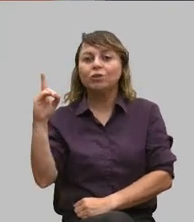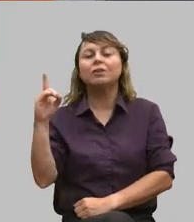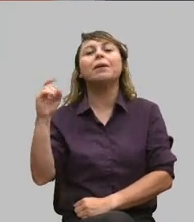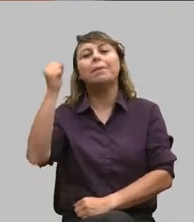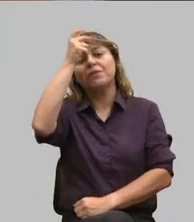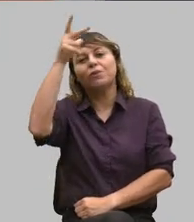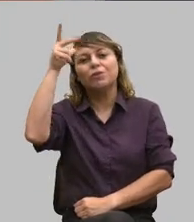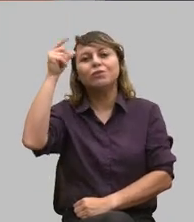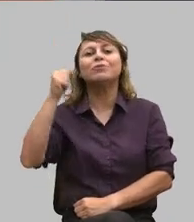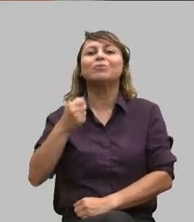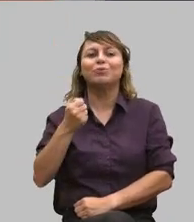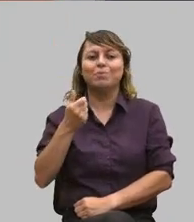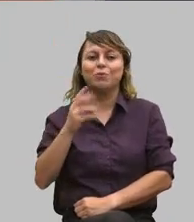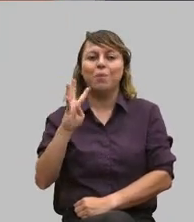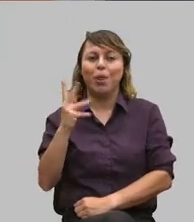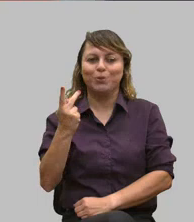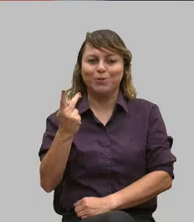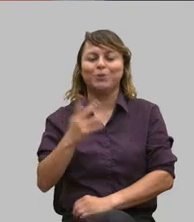Horizonte